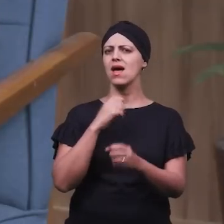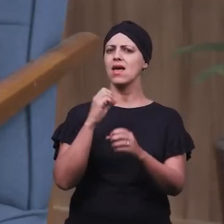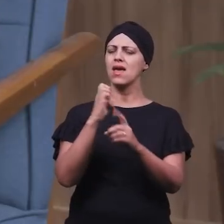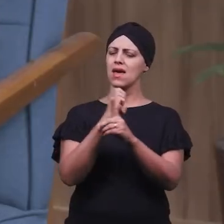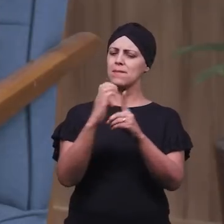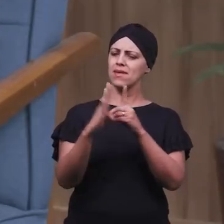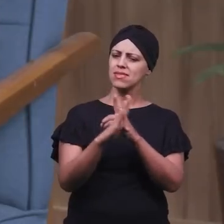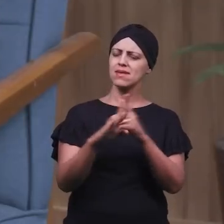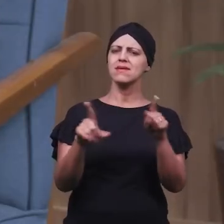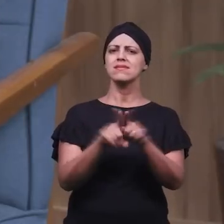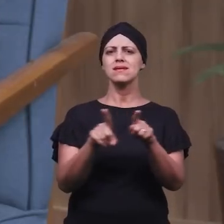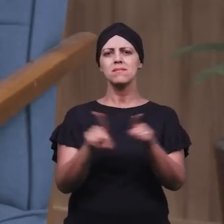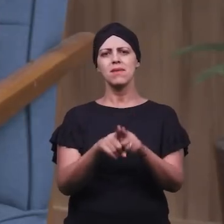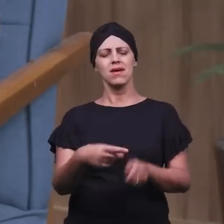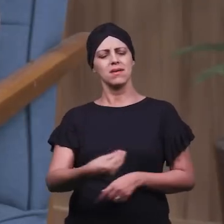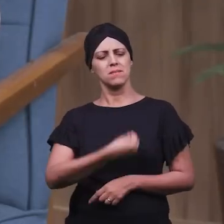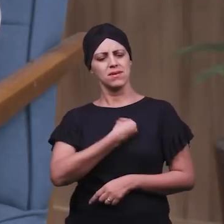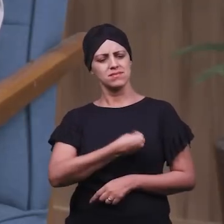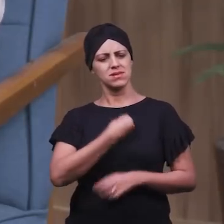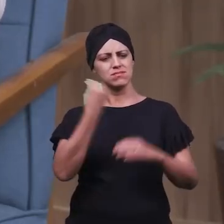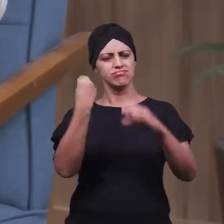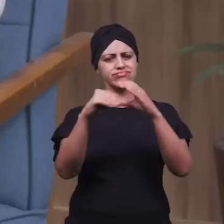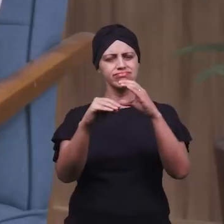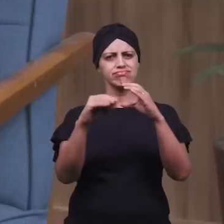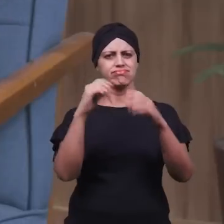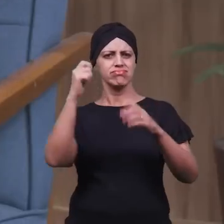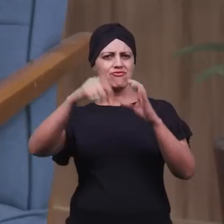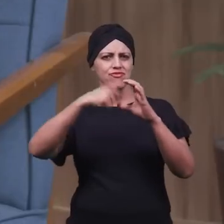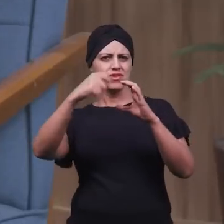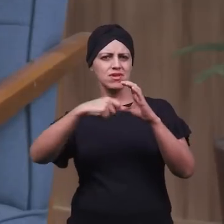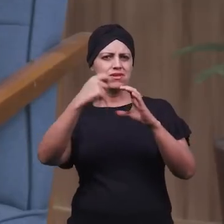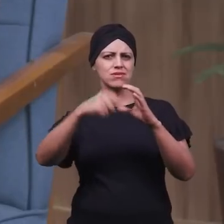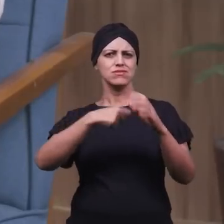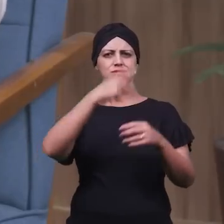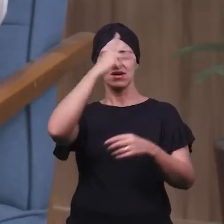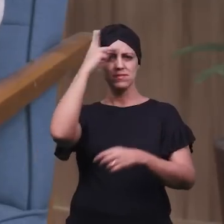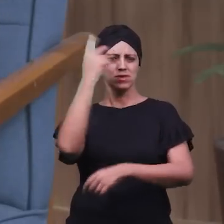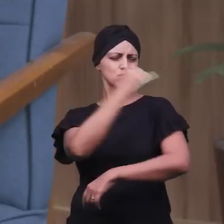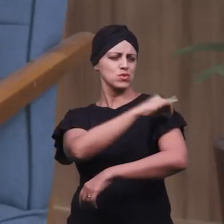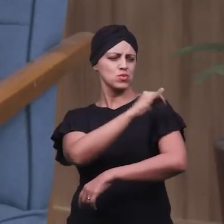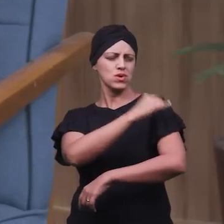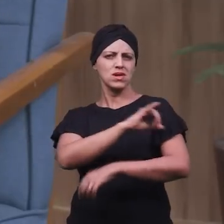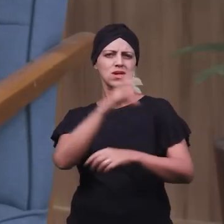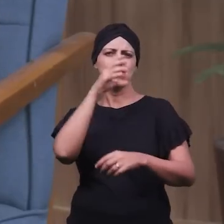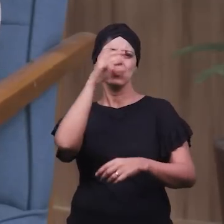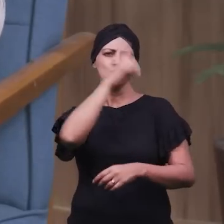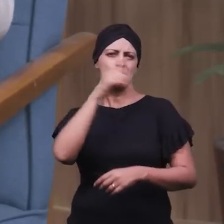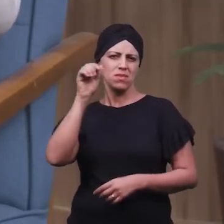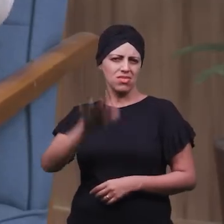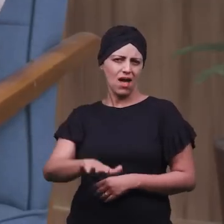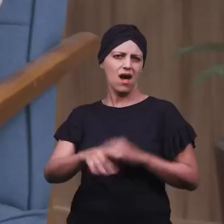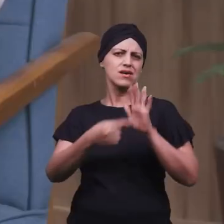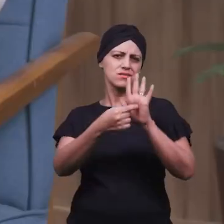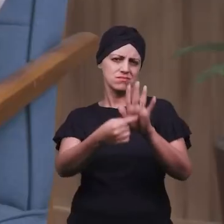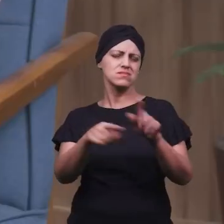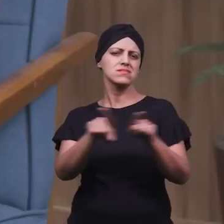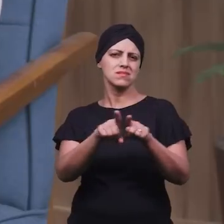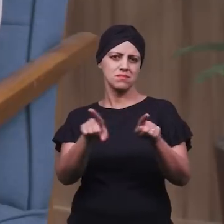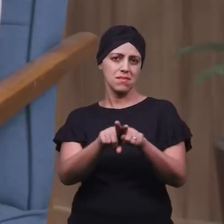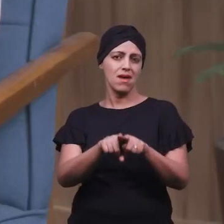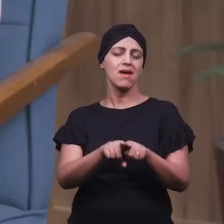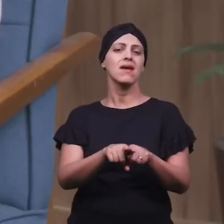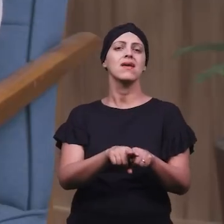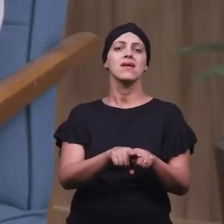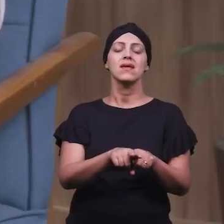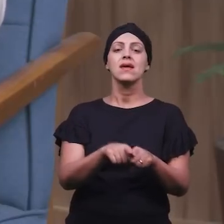das participações dos irmãos do Brasil inteiro, nós temos a participação dos irmãos do Rio de Janeiro à tarde, nós temos o